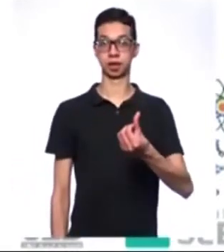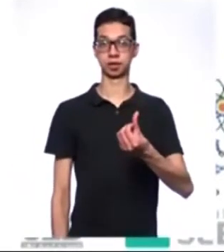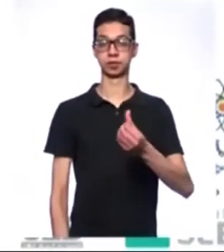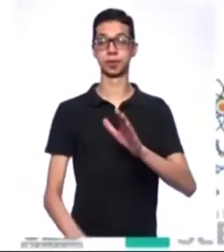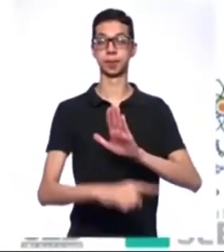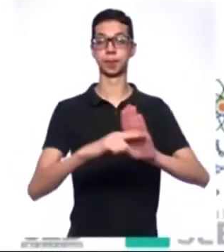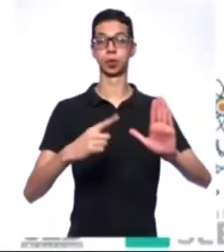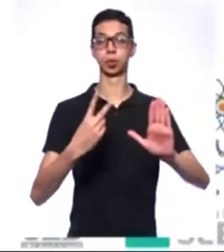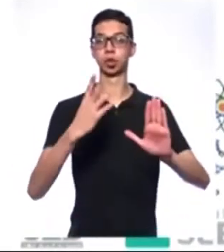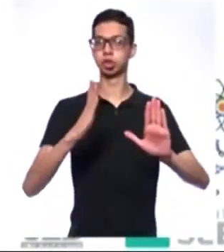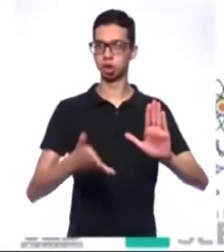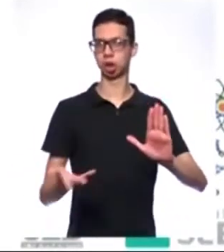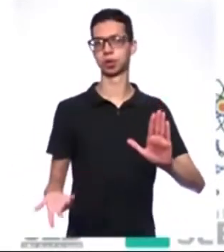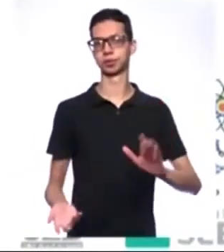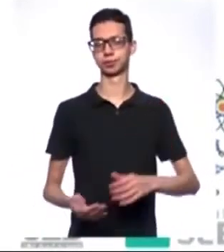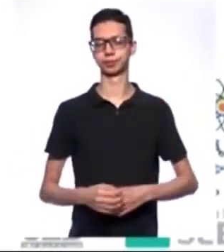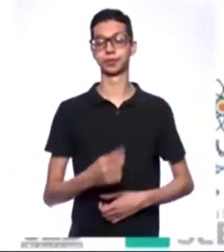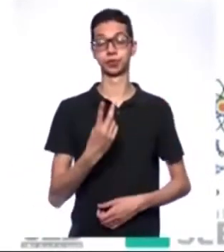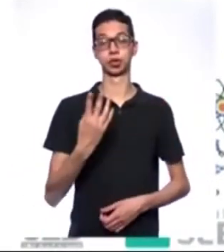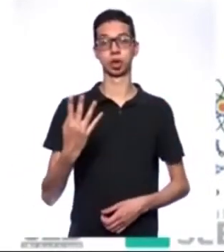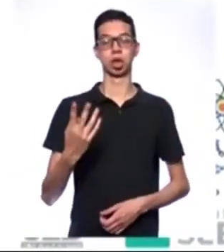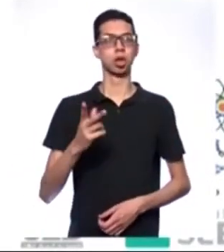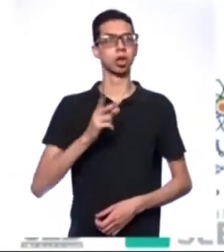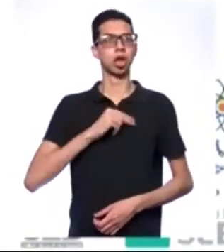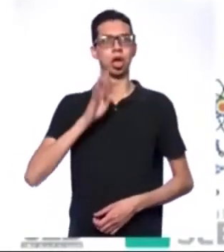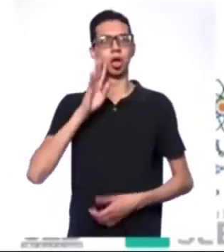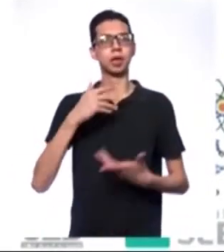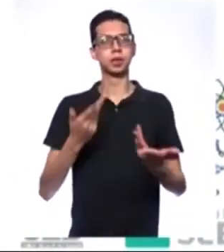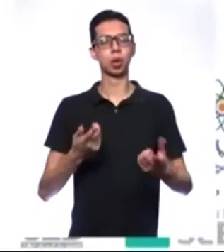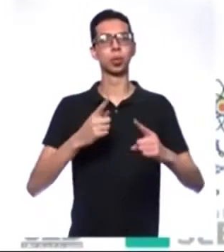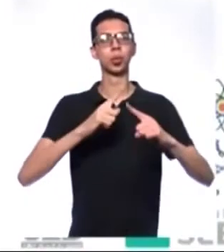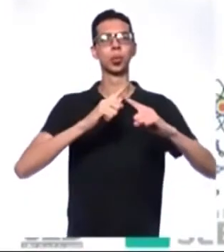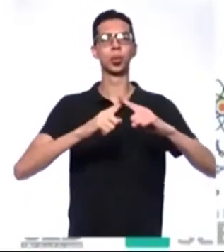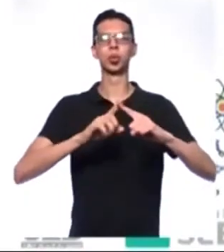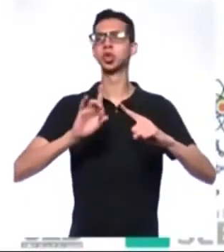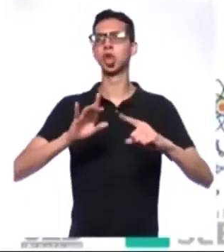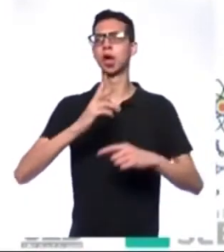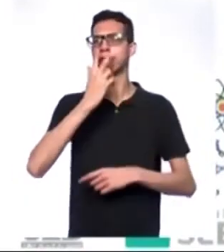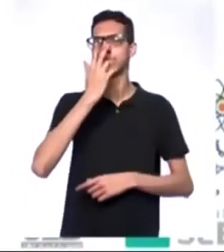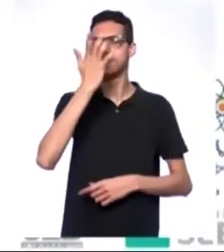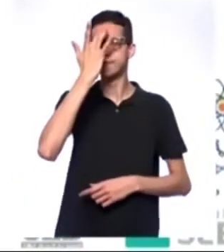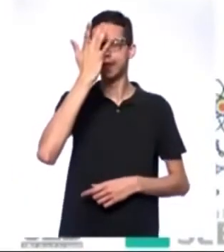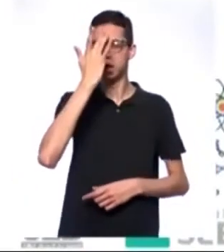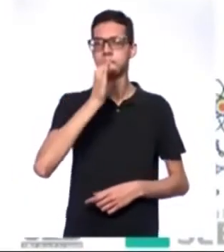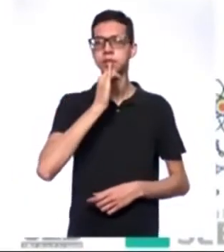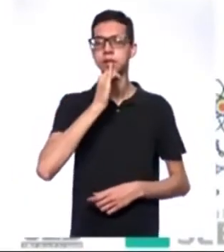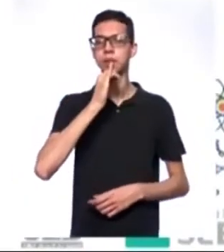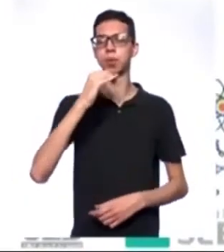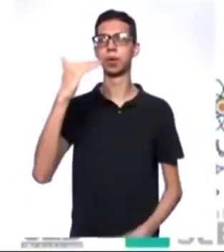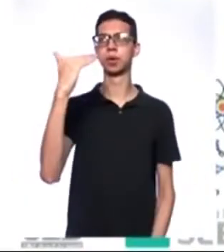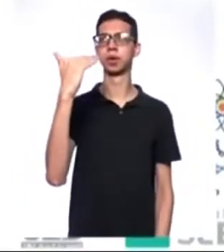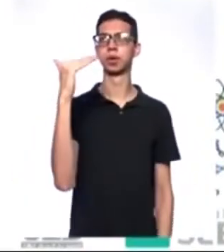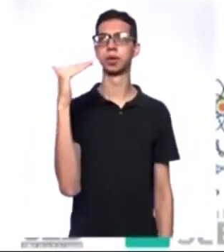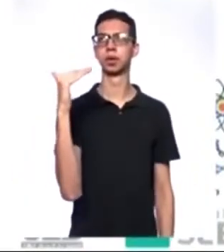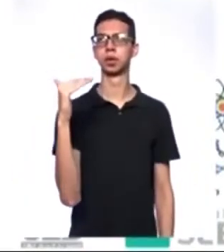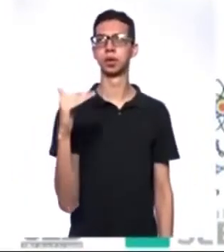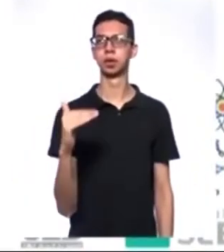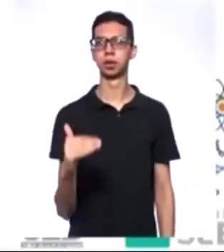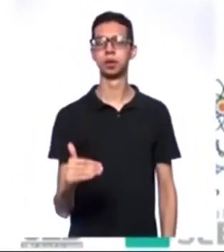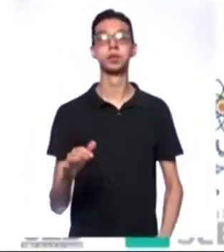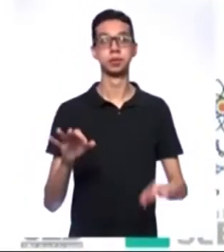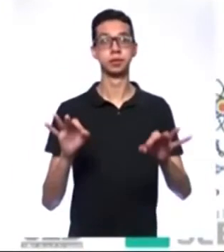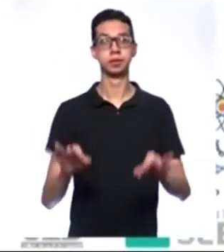ela tem 24 que legal Japão é só multiplicar em ordem decrescente assim isso é exatamente